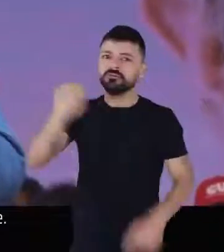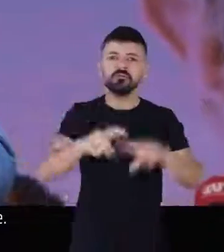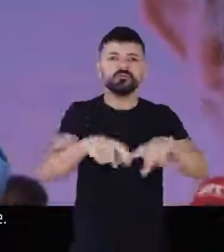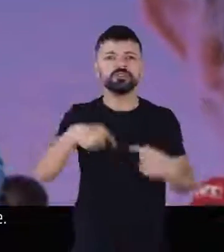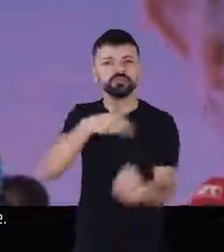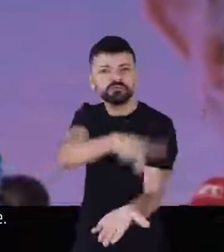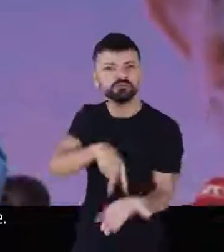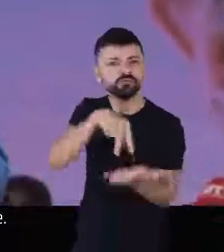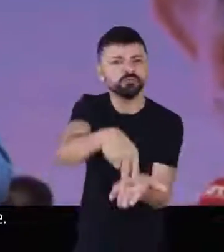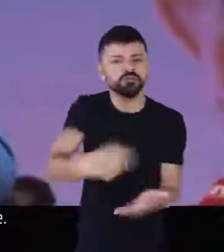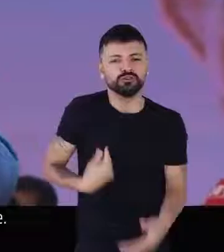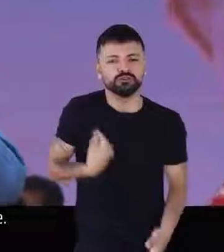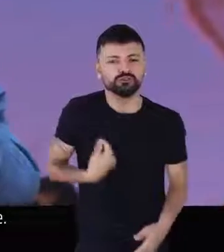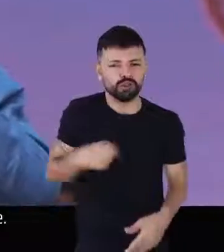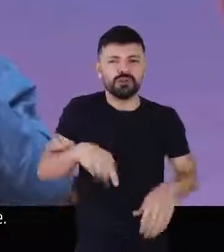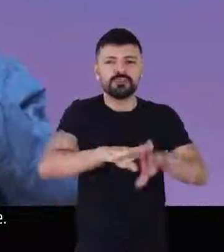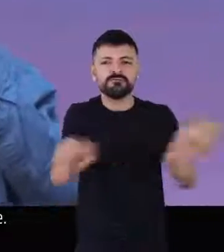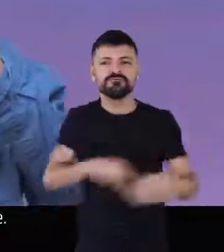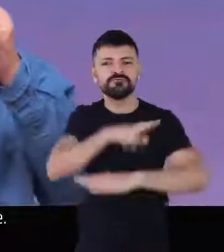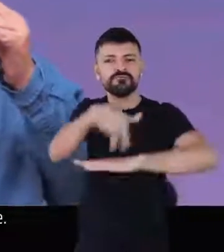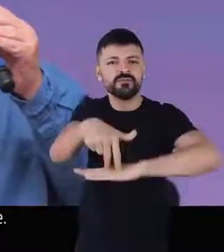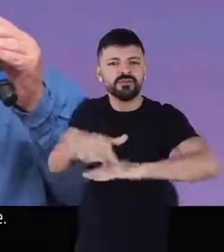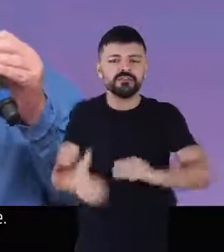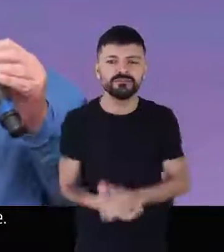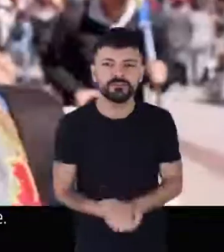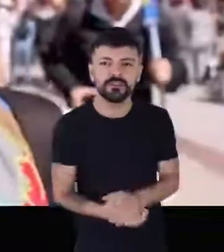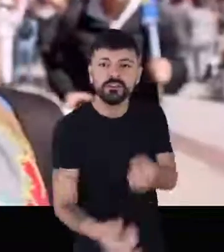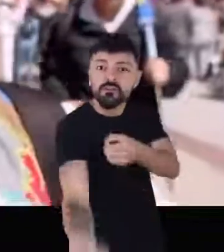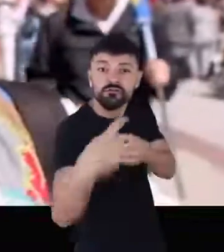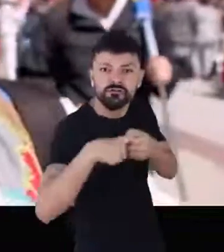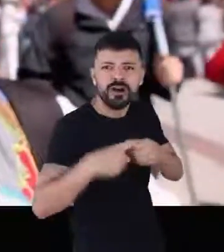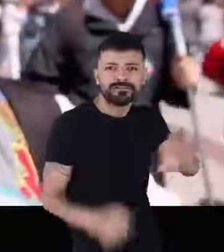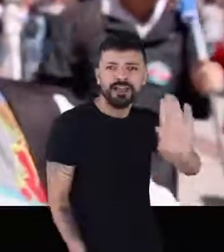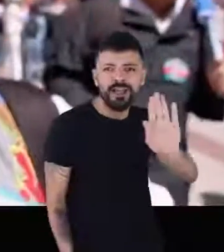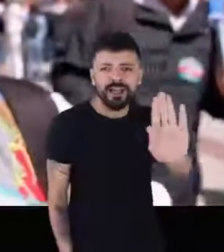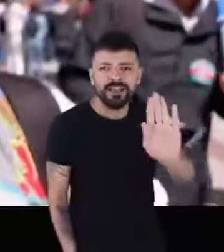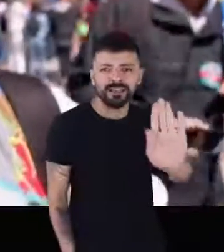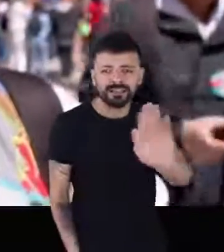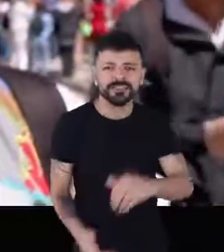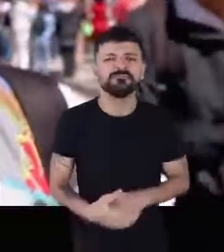a indignação que me faz estar nesse palanque. Volta,